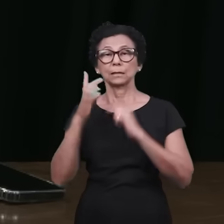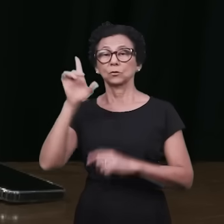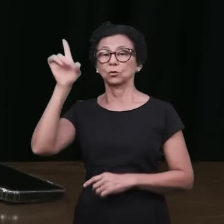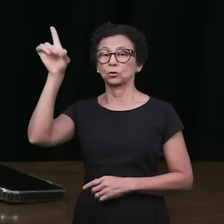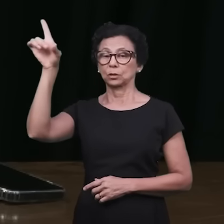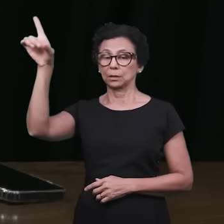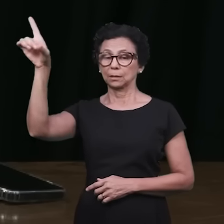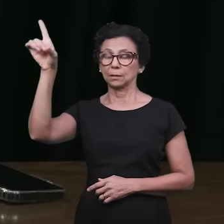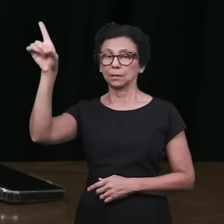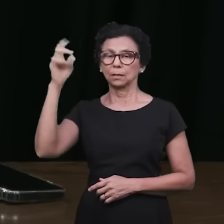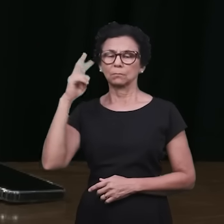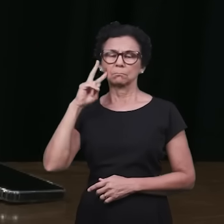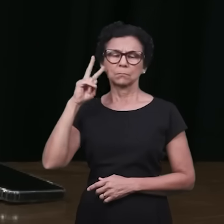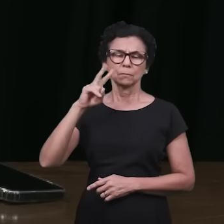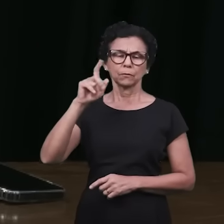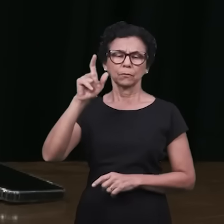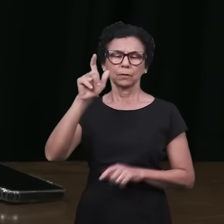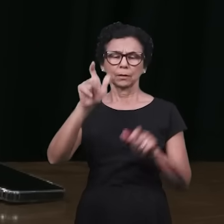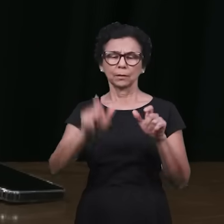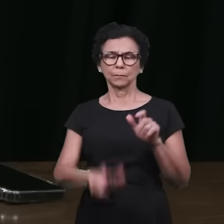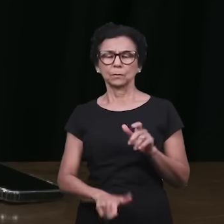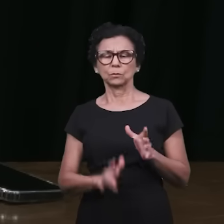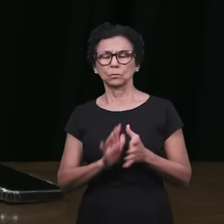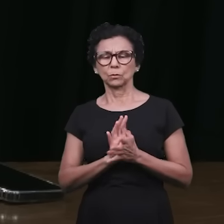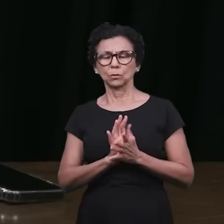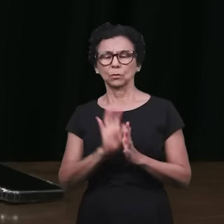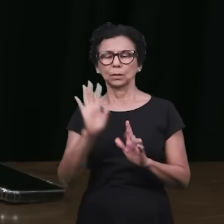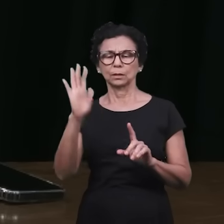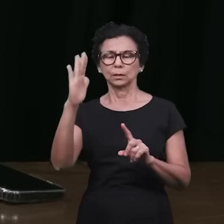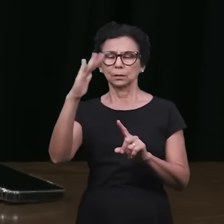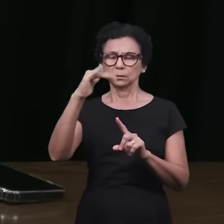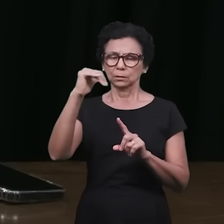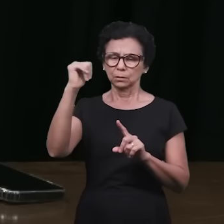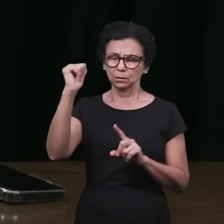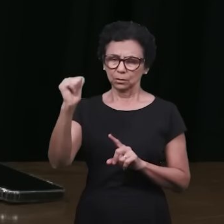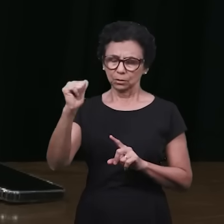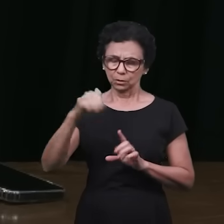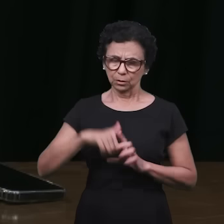Deus Exatamente. elege ao chamado e ali